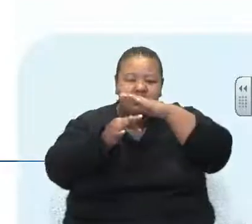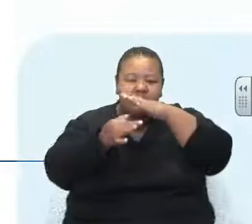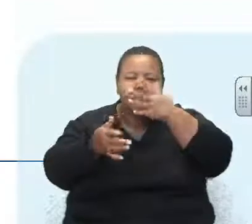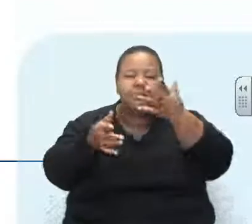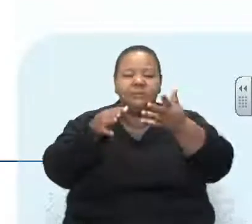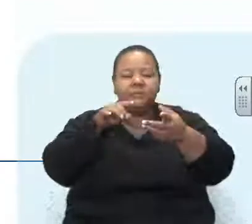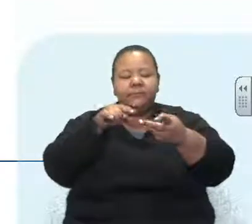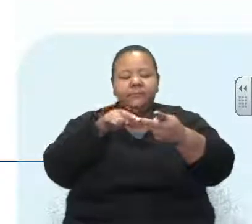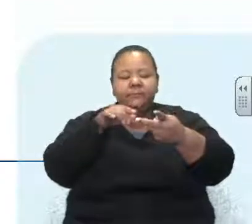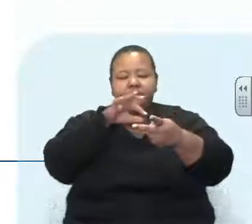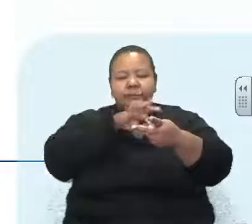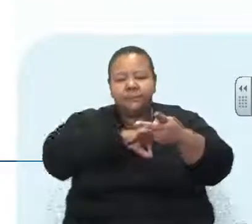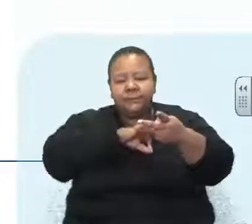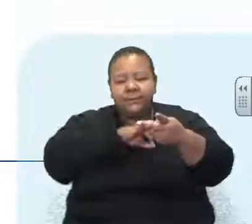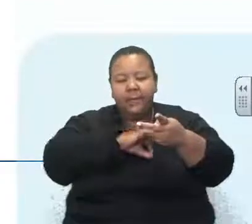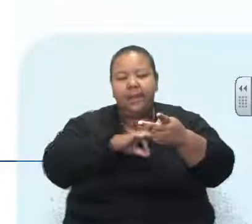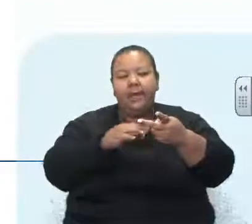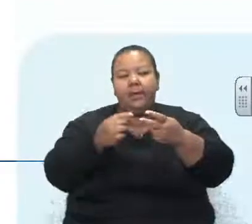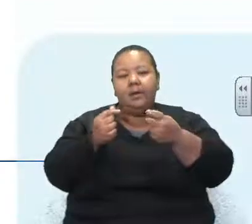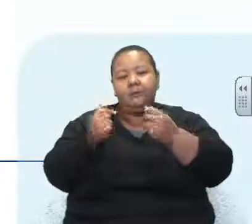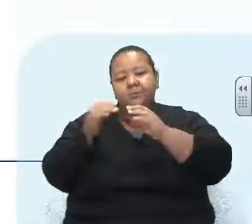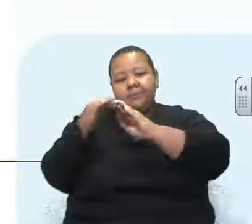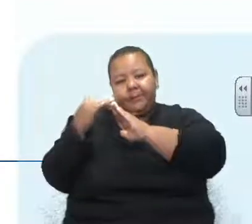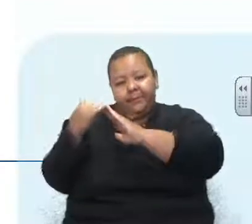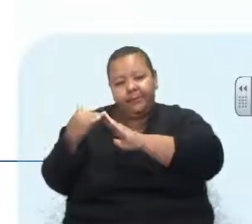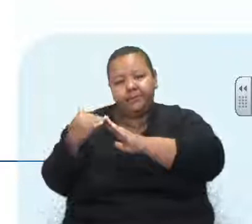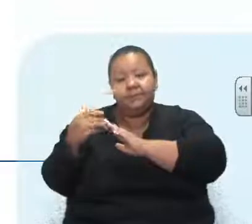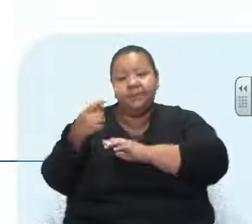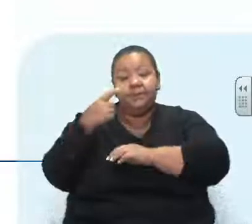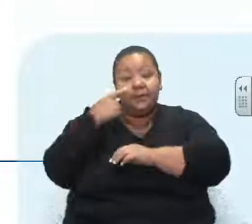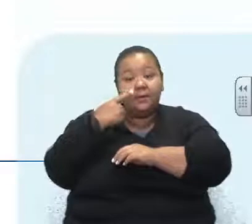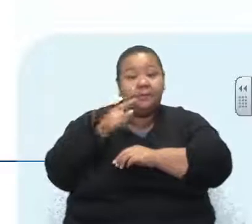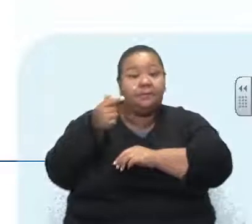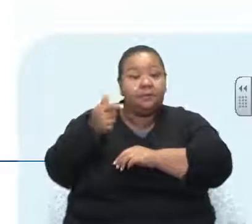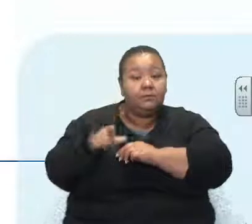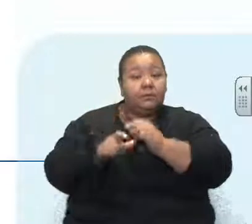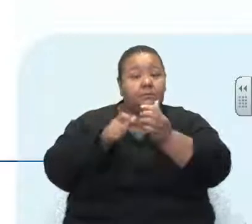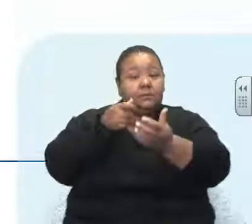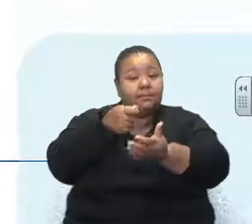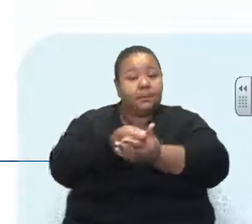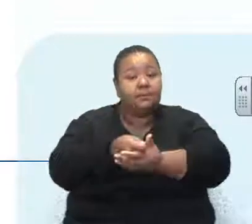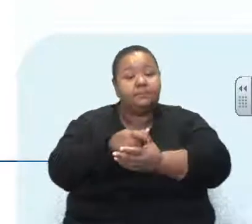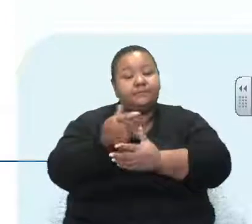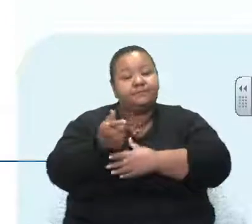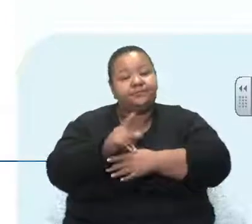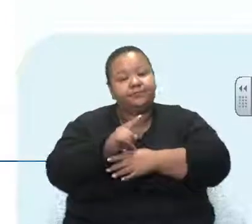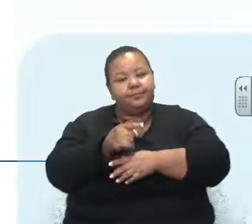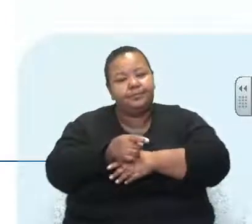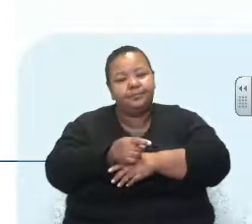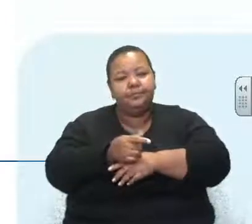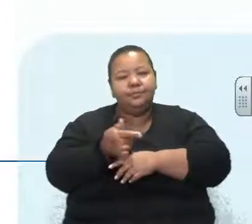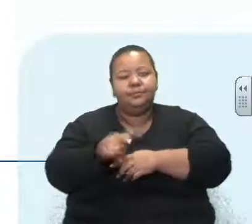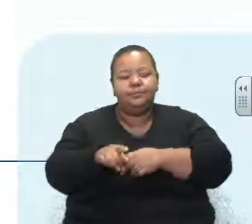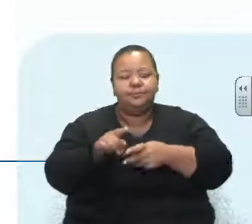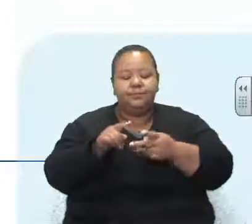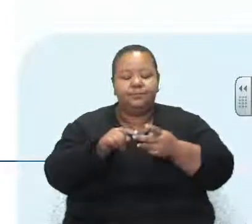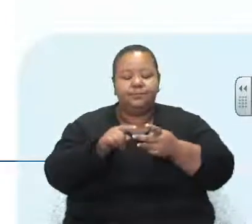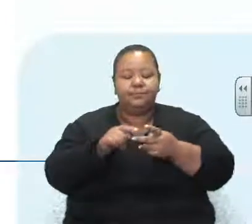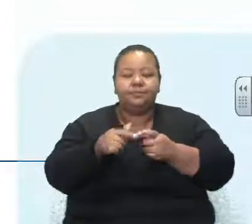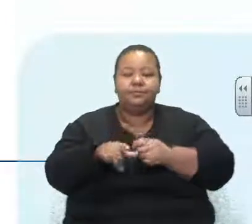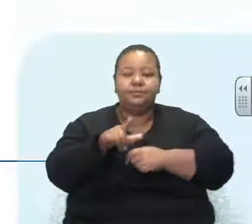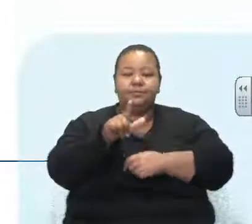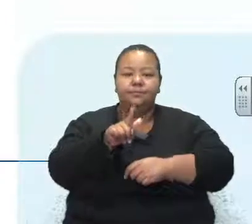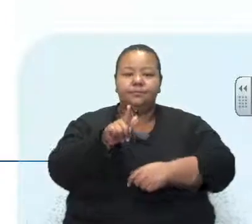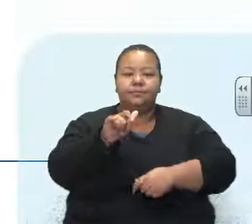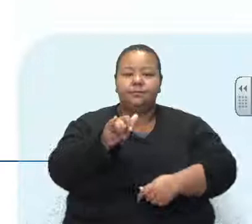cálculo, ela vai apresentar um índice que ela vai saber se ela vai conseguir honrar a sua capacidade de pagamento a curto prazo. Já o giro do estoque, o